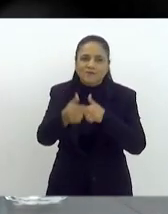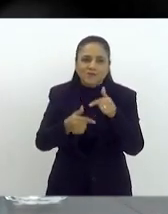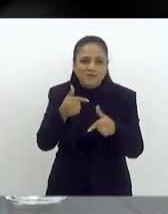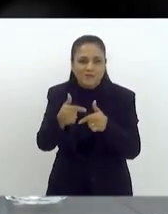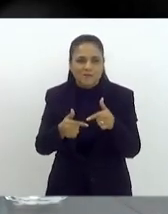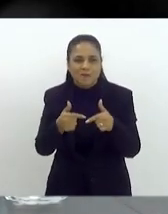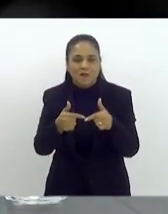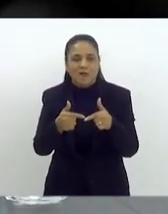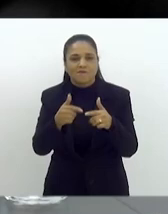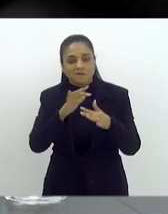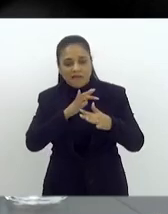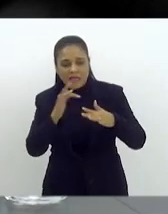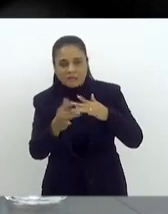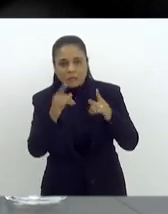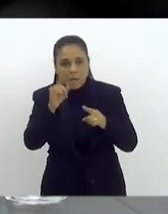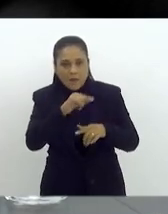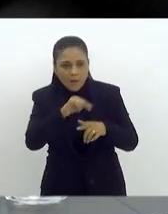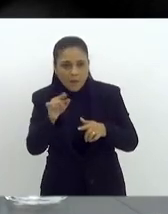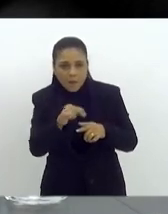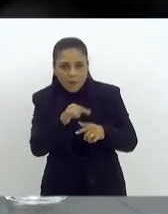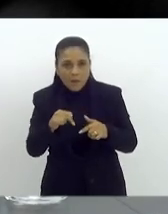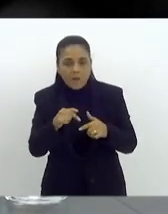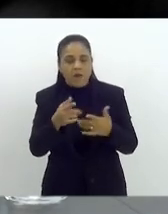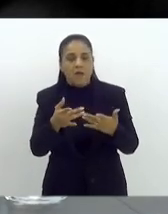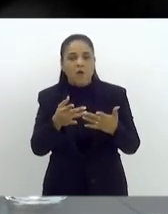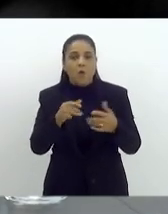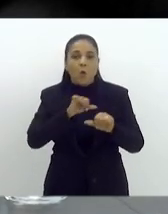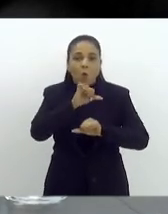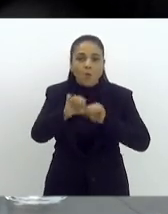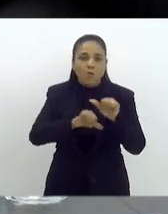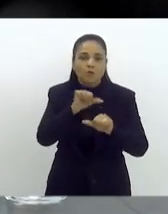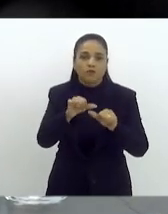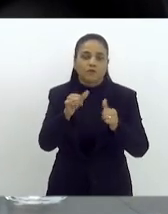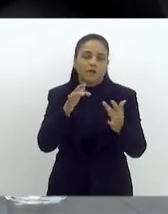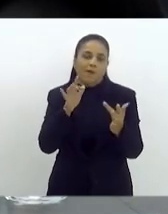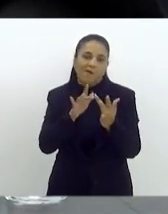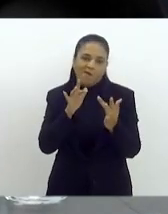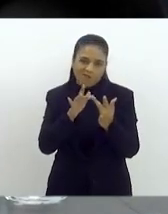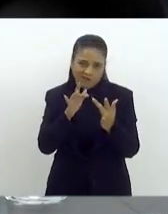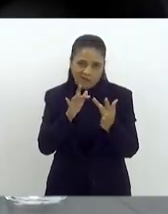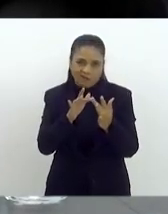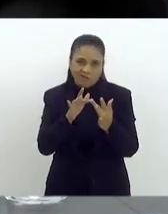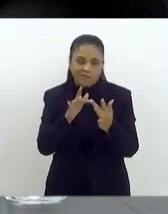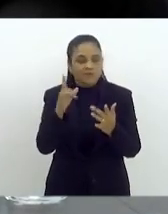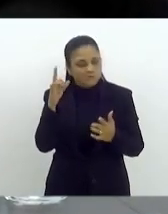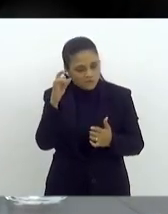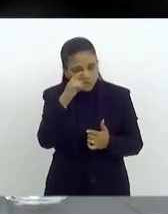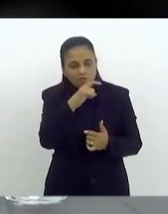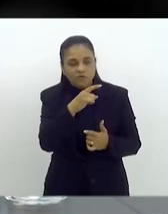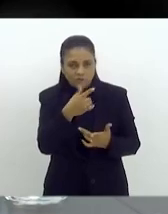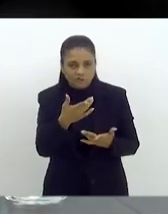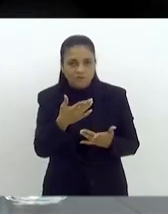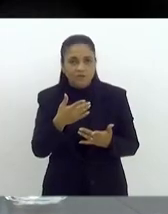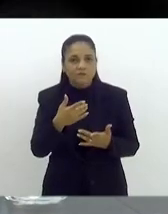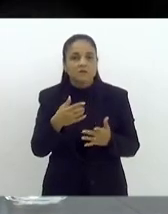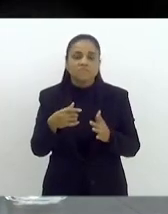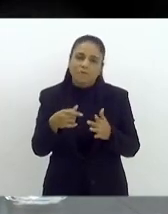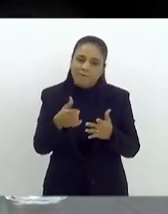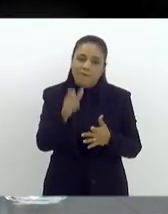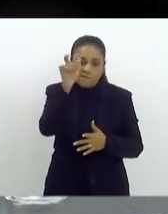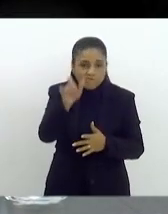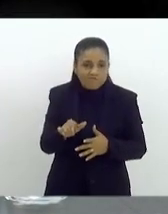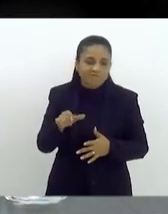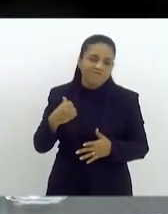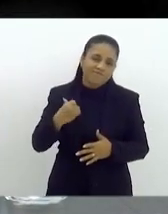sair das redes sociais ou ainda é modificar os contatos né E isso por consequência vai comprometer